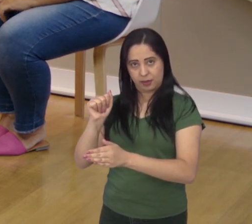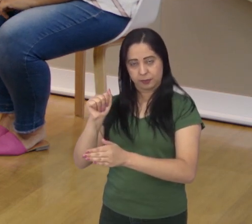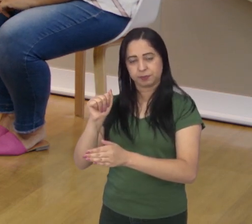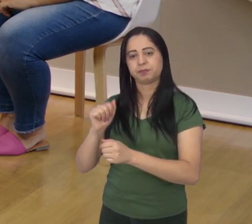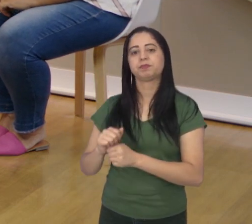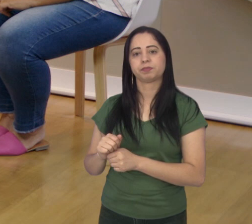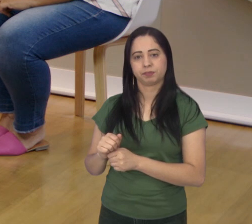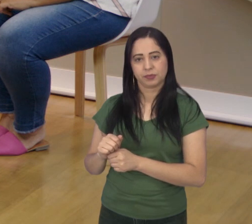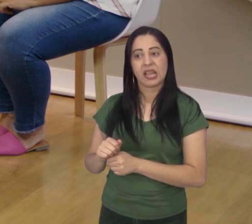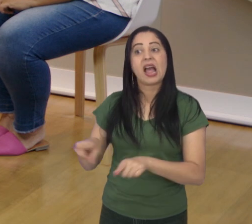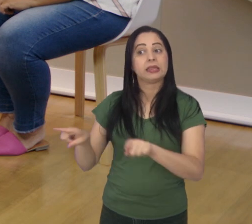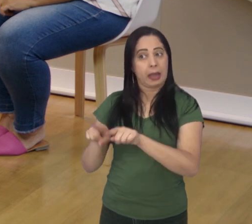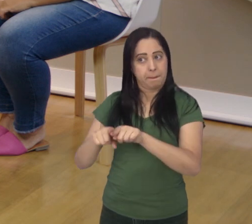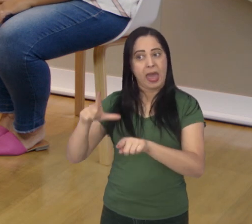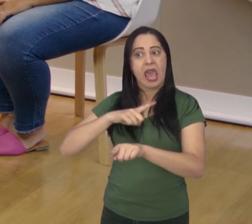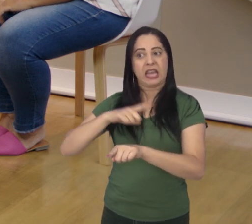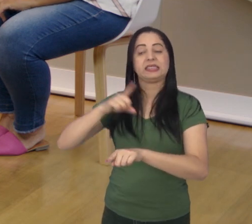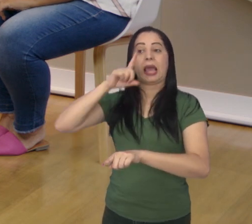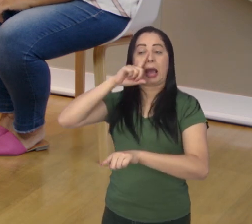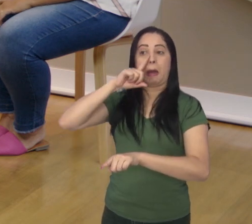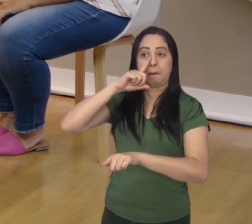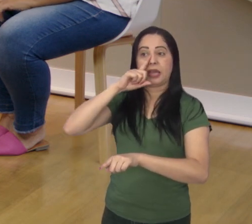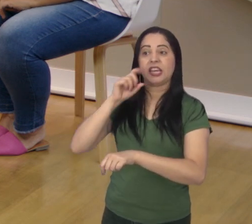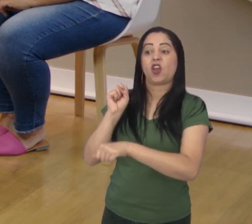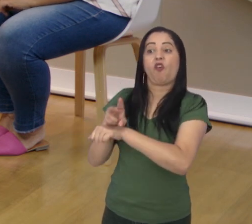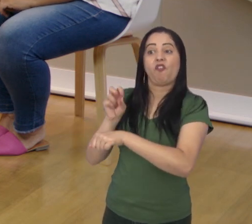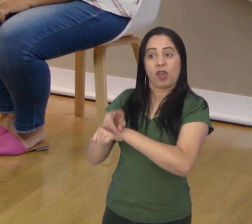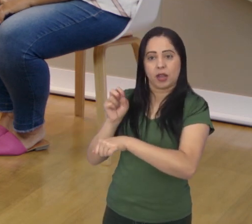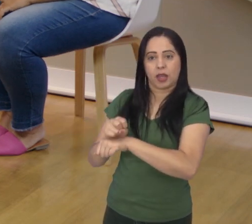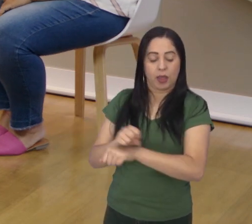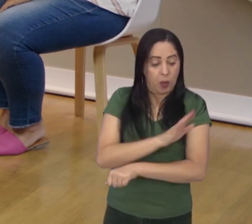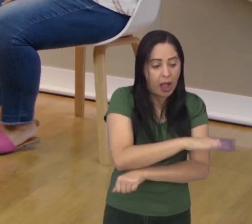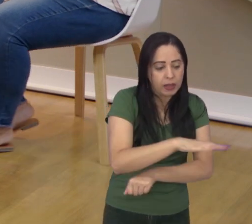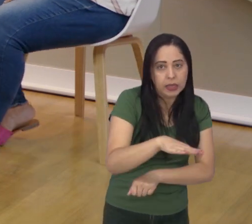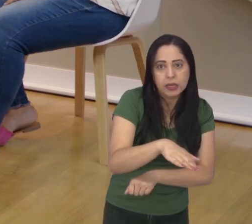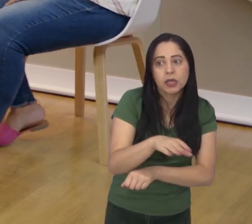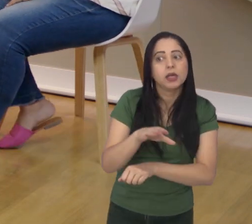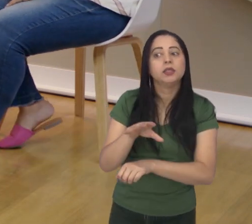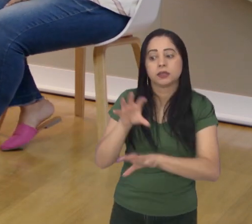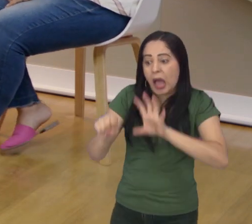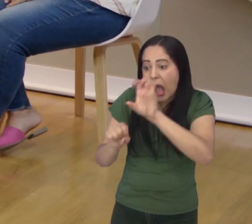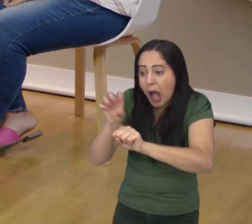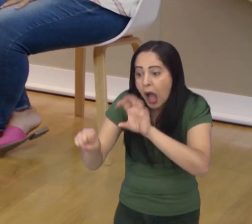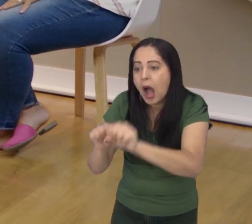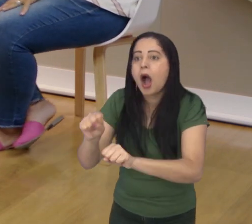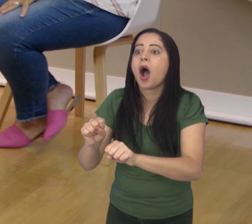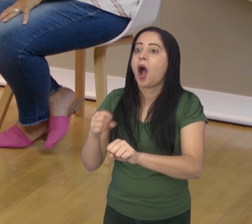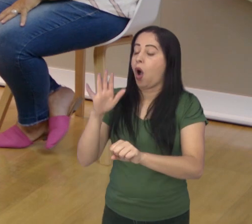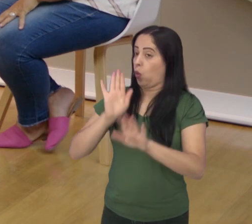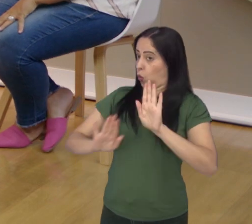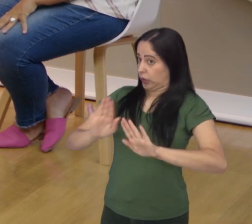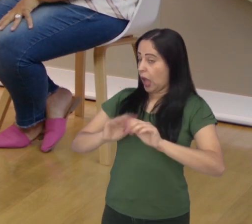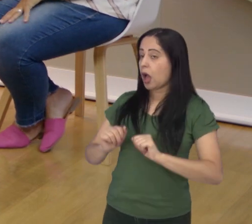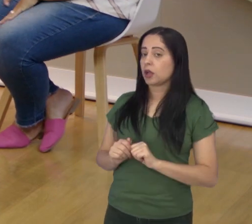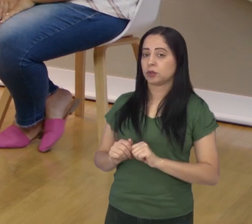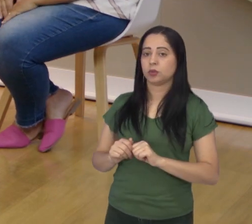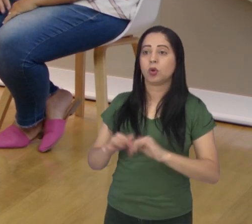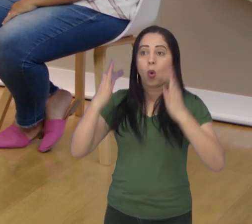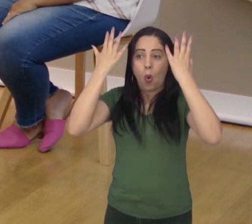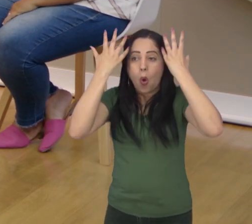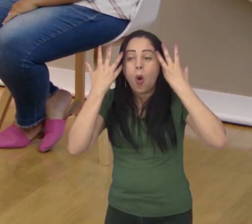Bárbara. Também é tóxica, temos que tomar cuidado, com as crianças, né? Os cachorros, os gatos. Os animais,